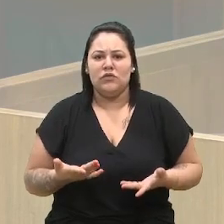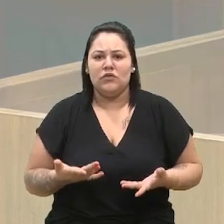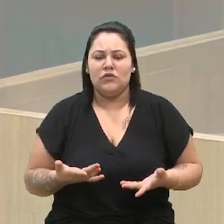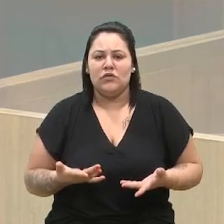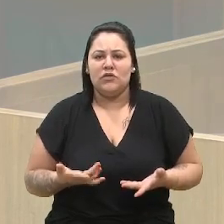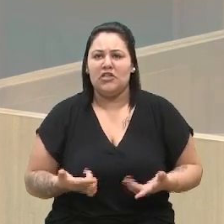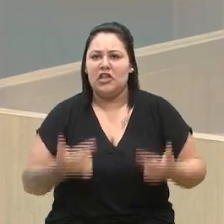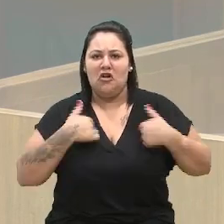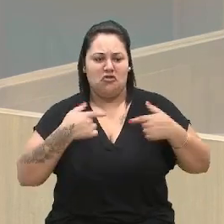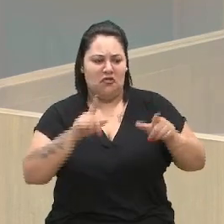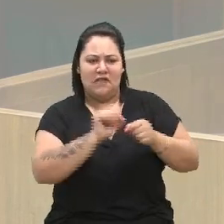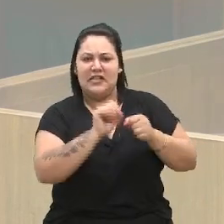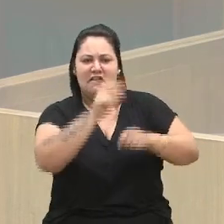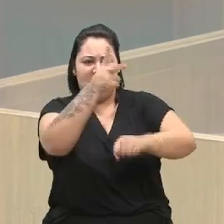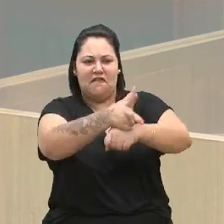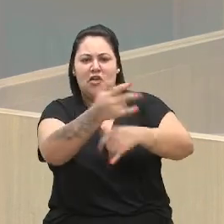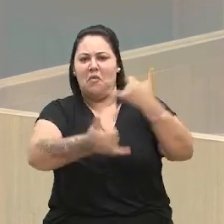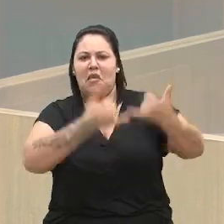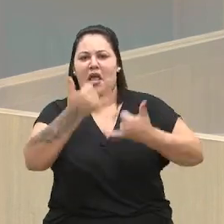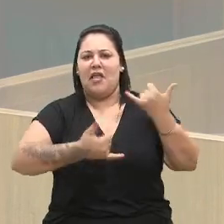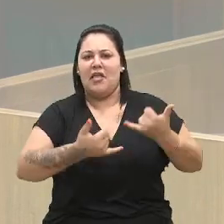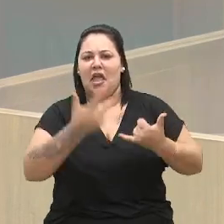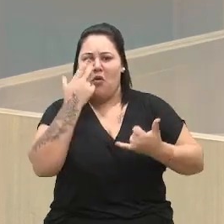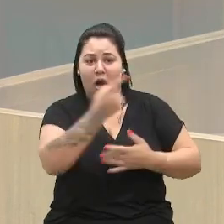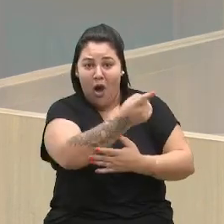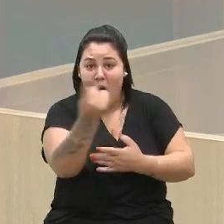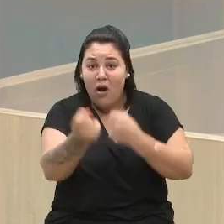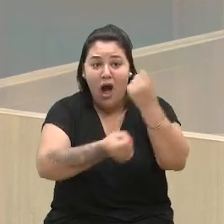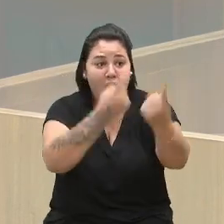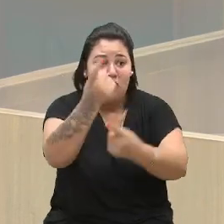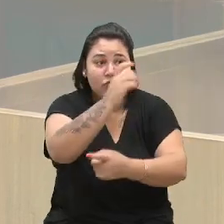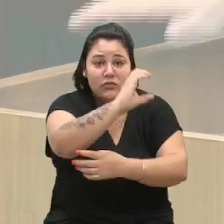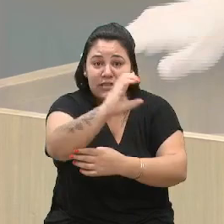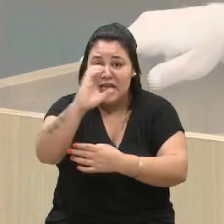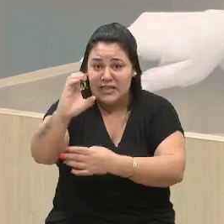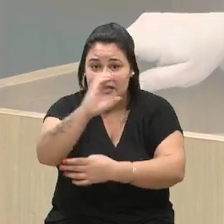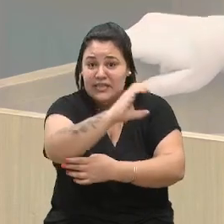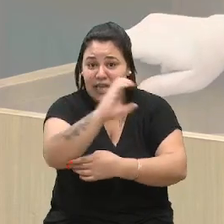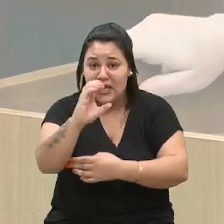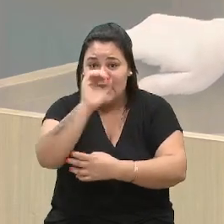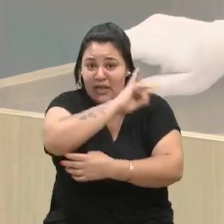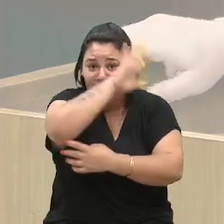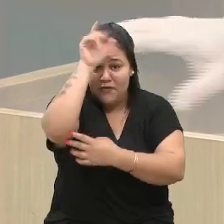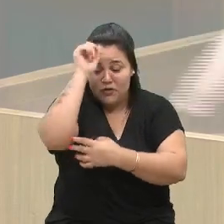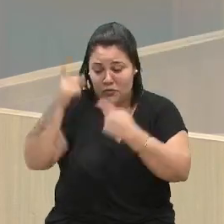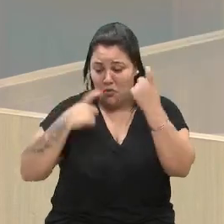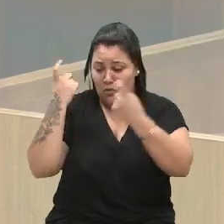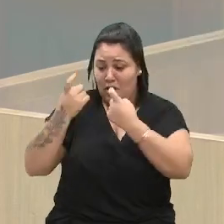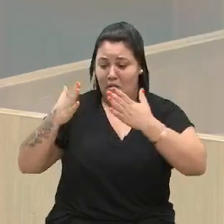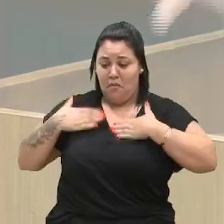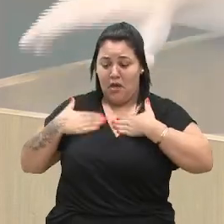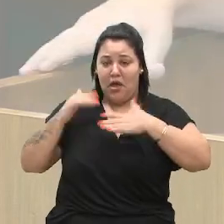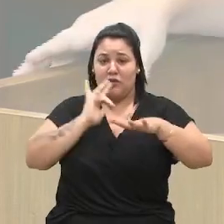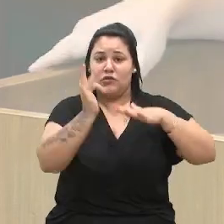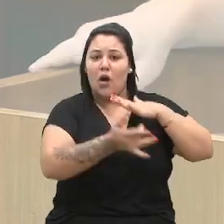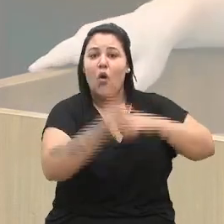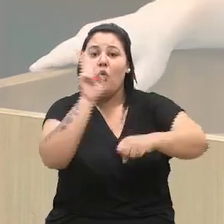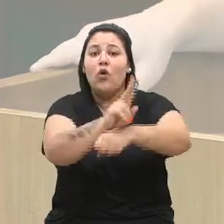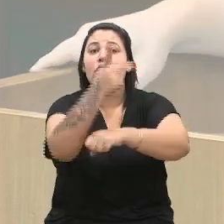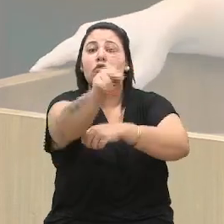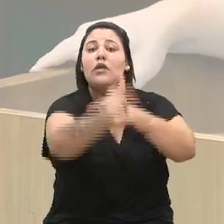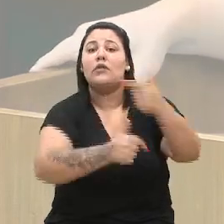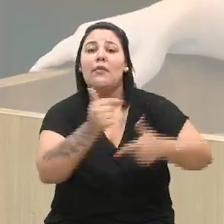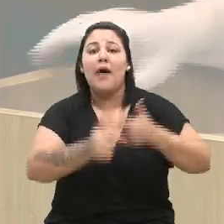para fazer vídeo para brincadeira, como muitos CC aí da prefeitura estão se preocupando comigo nas redes sociais. Cuida do seu trabalho e viesse